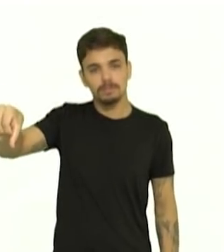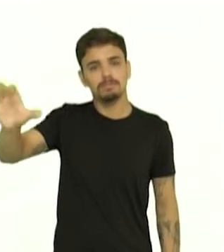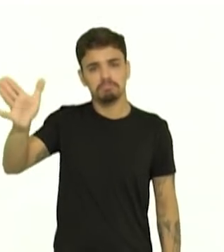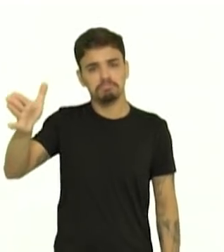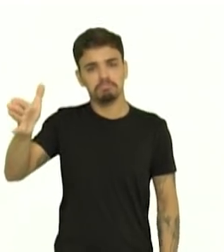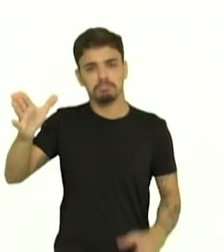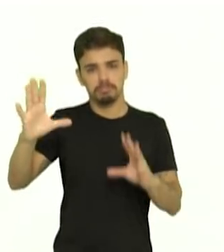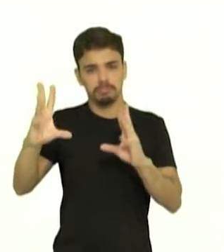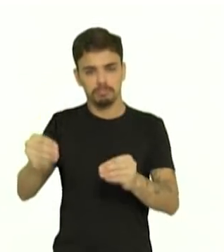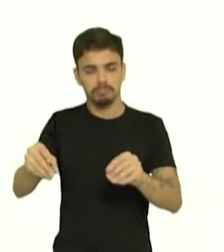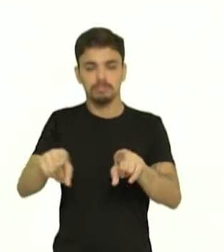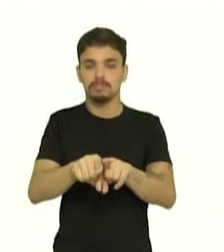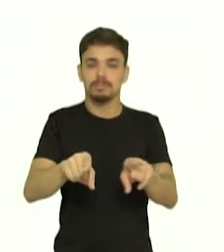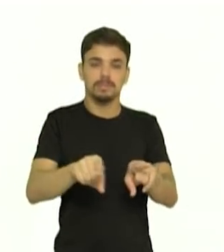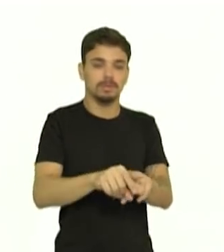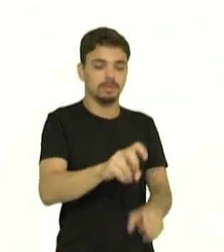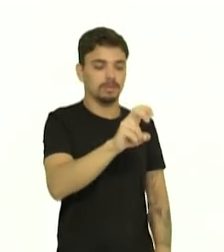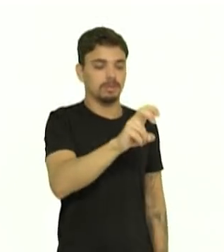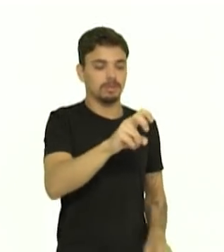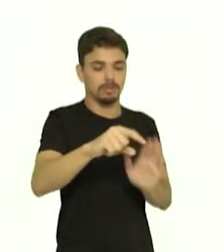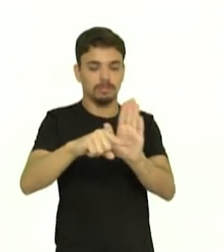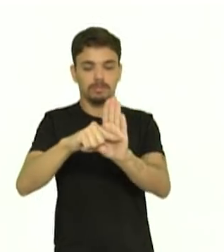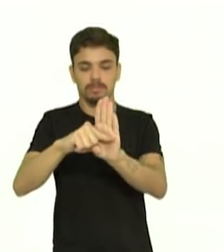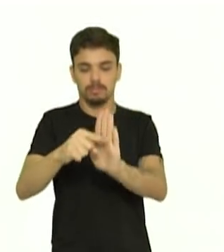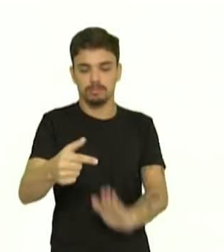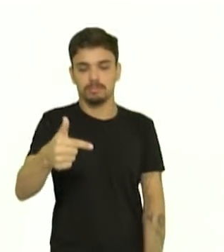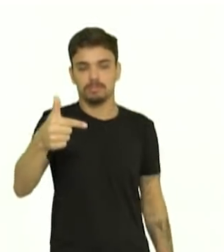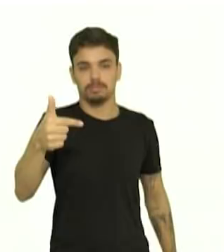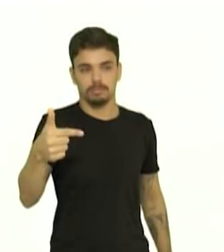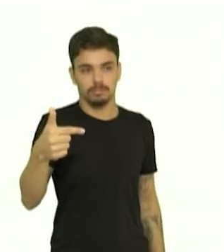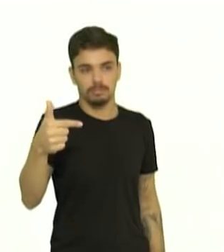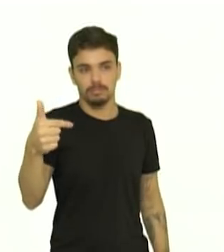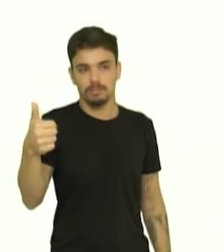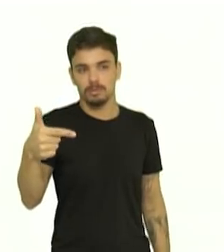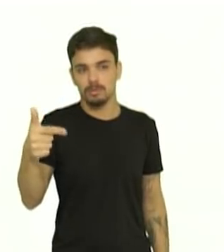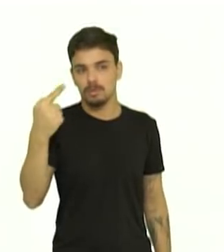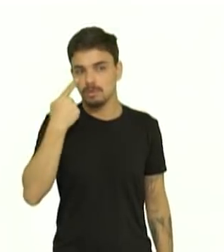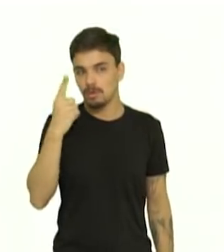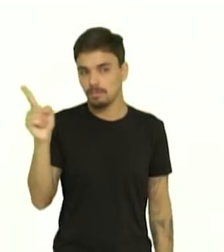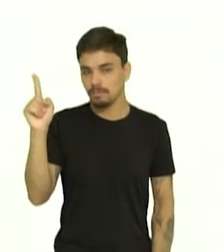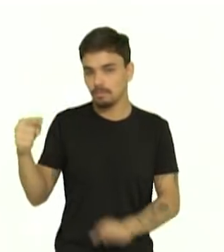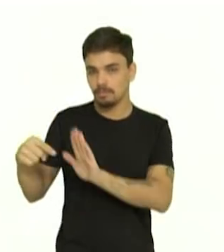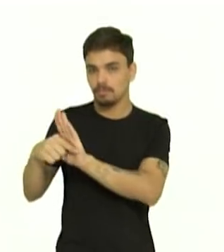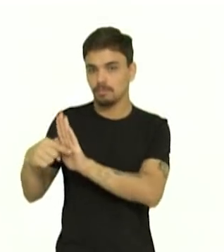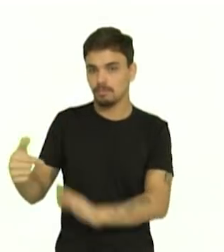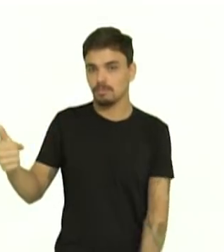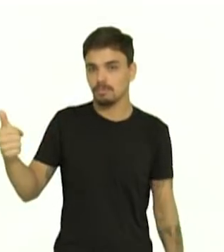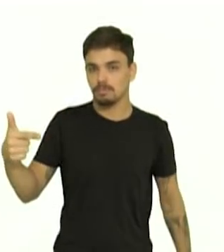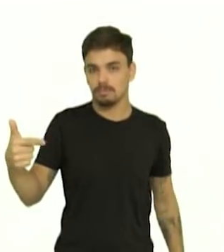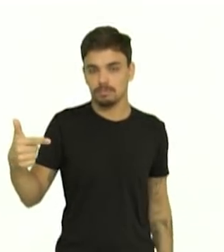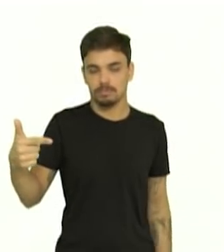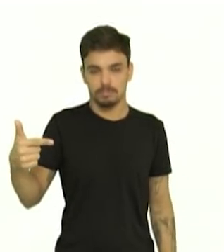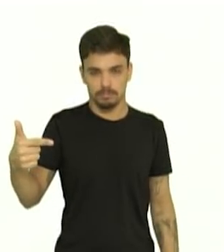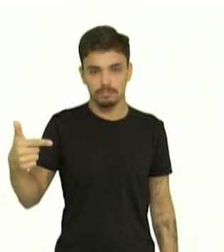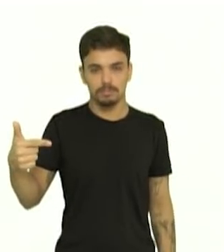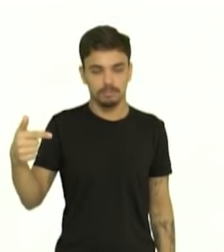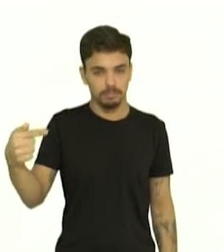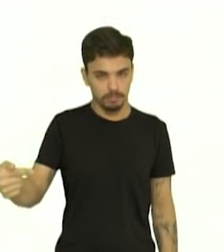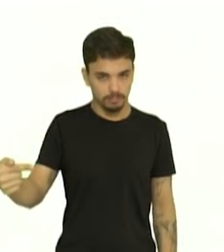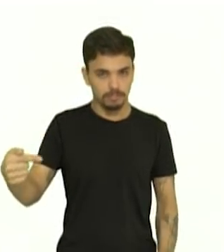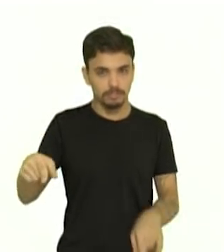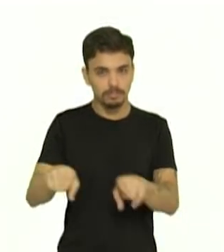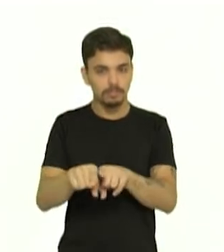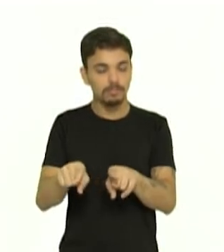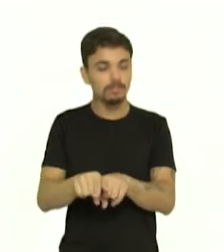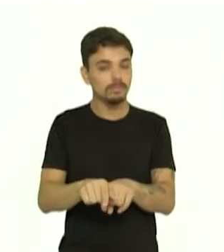inteiro. 5 menos 12 menos 7, ser inteiro não quer dizer ser só positivo. Então, cuidado com isso.